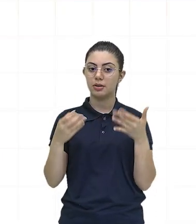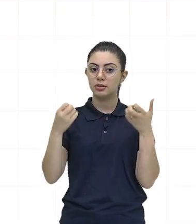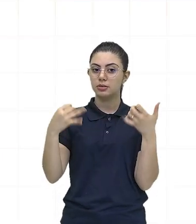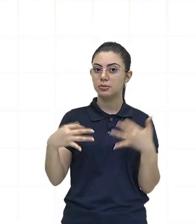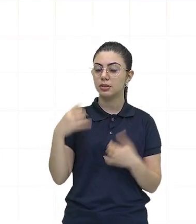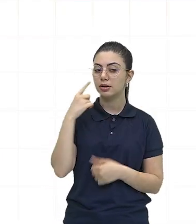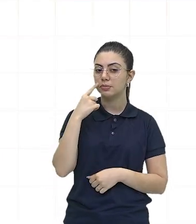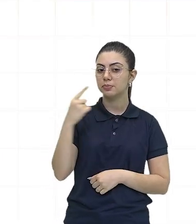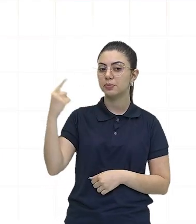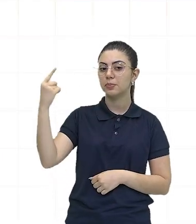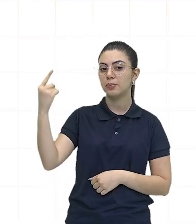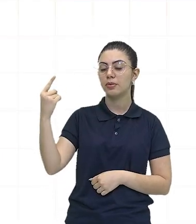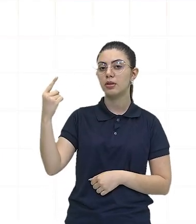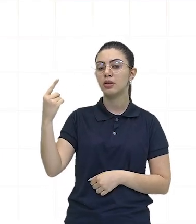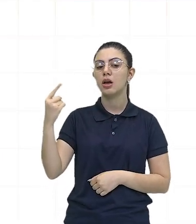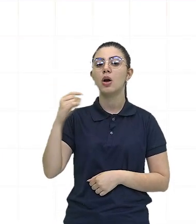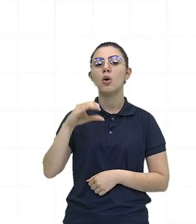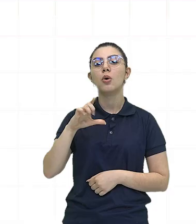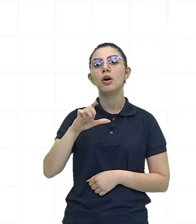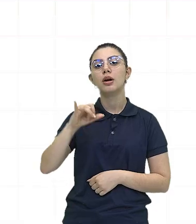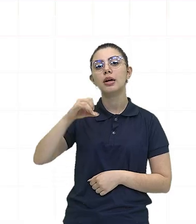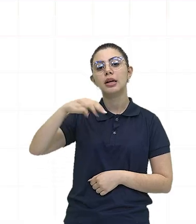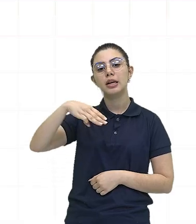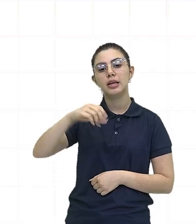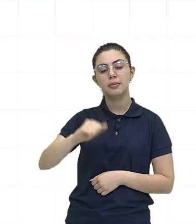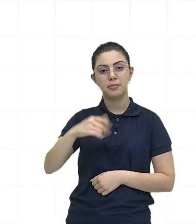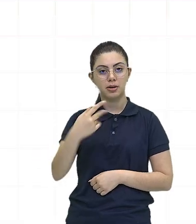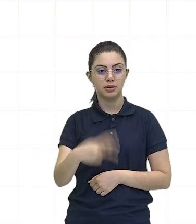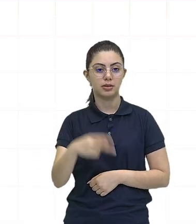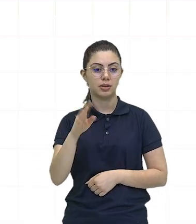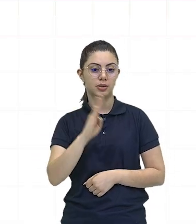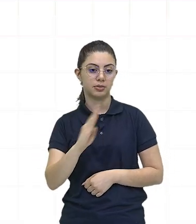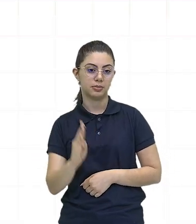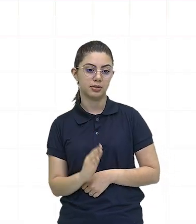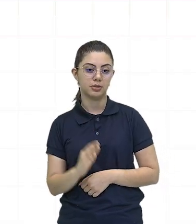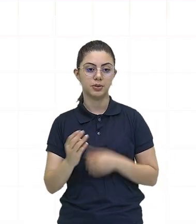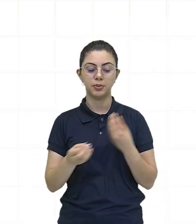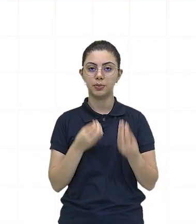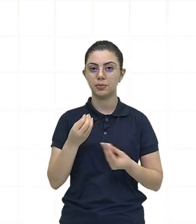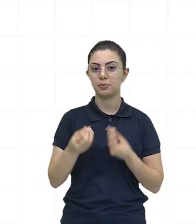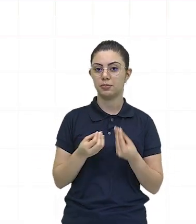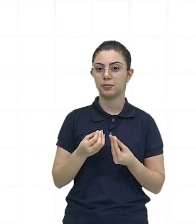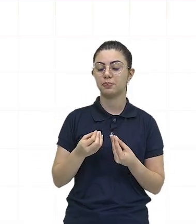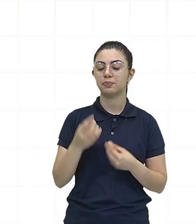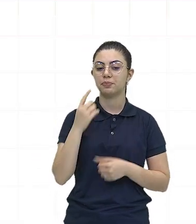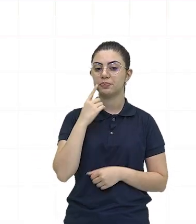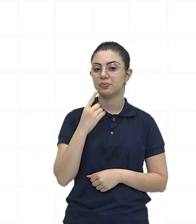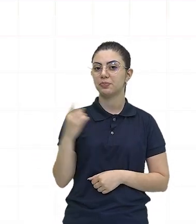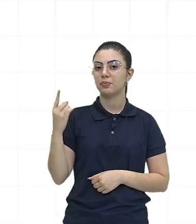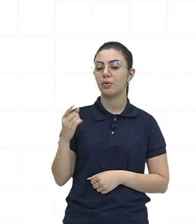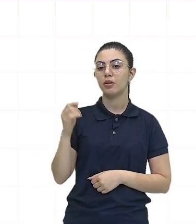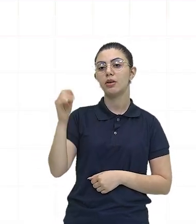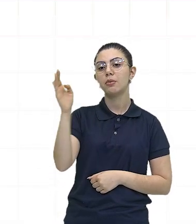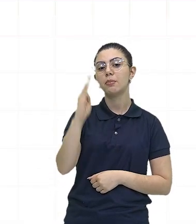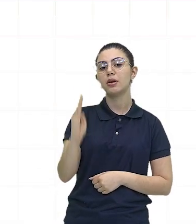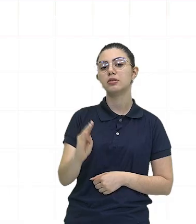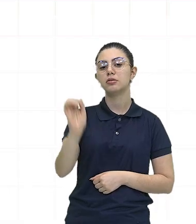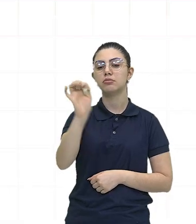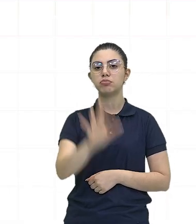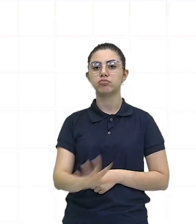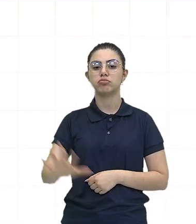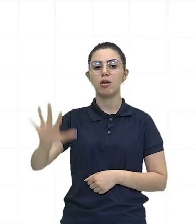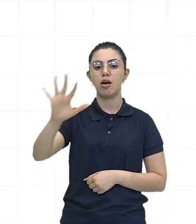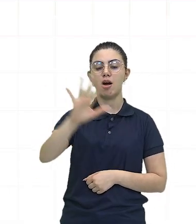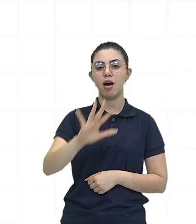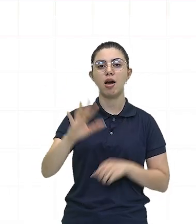Brasil, mostrando aqui um mapa que traz aí as zonas